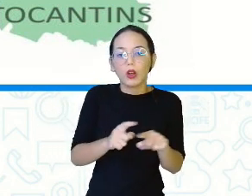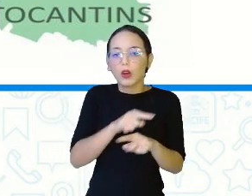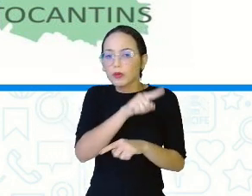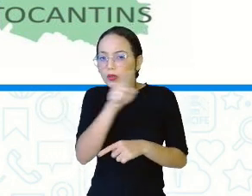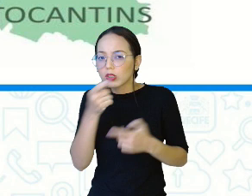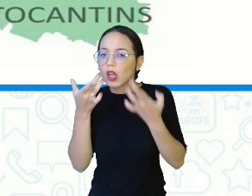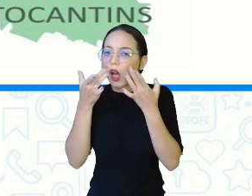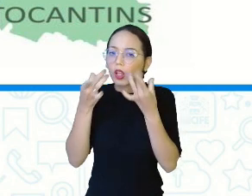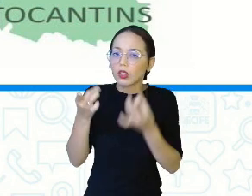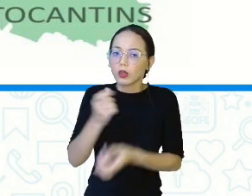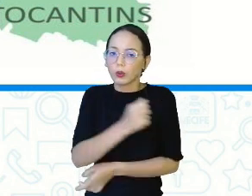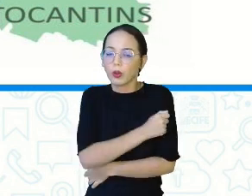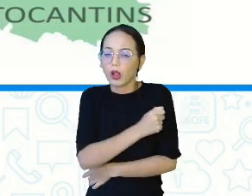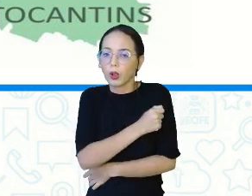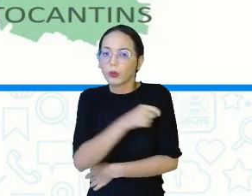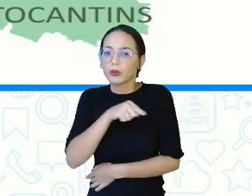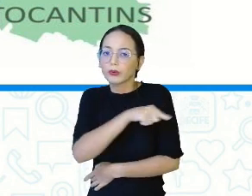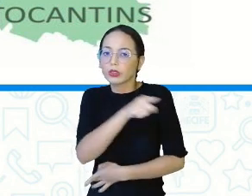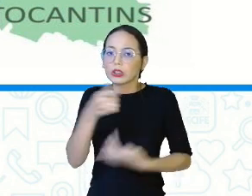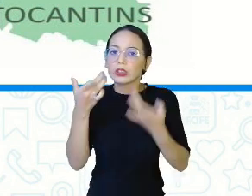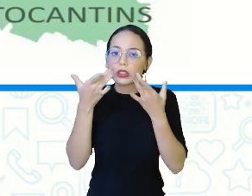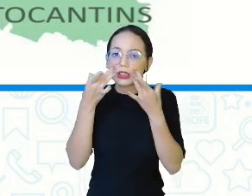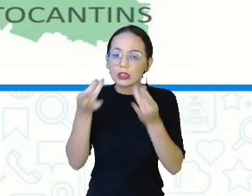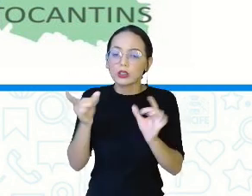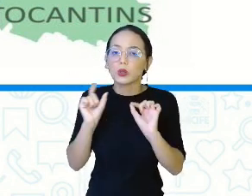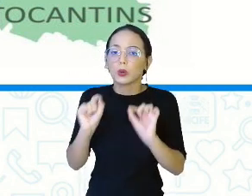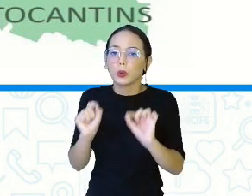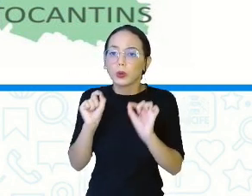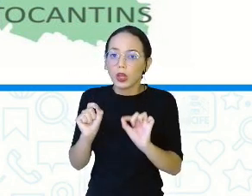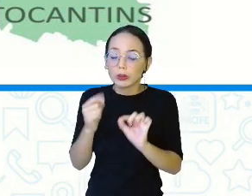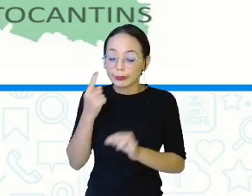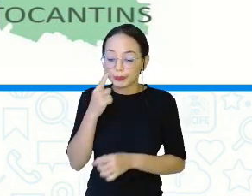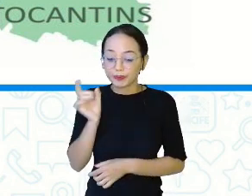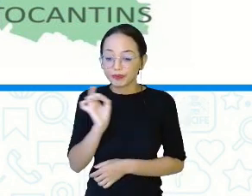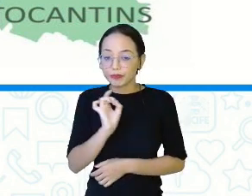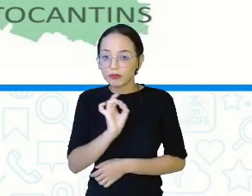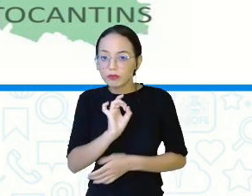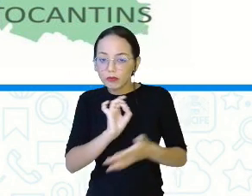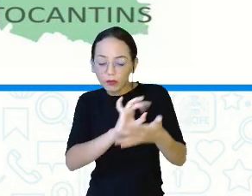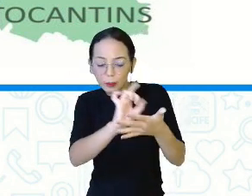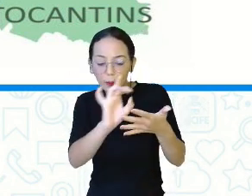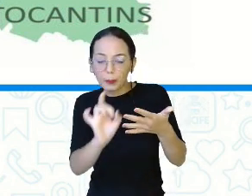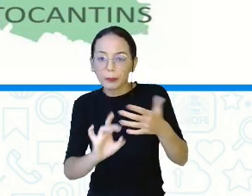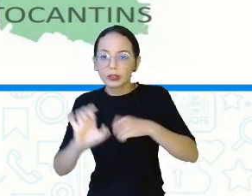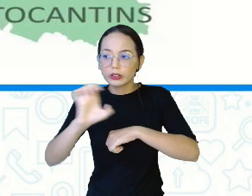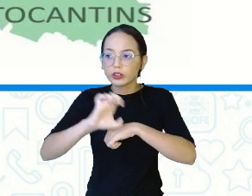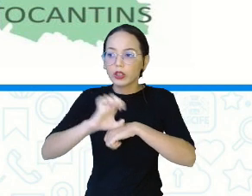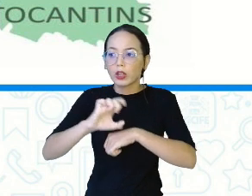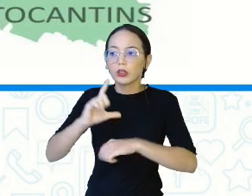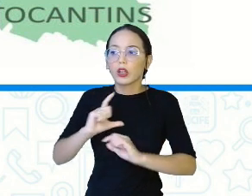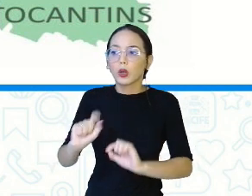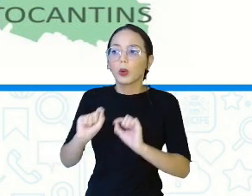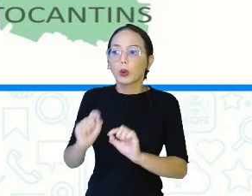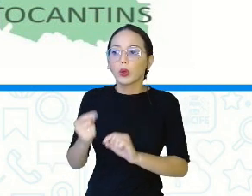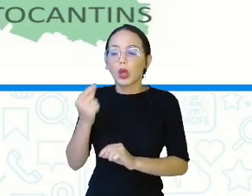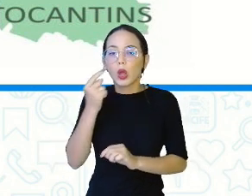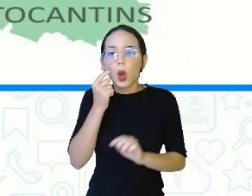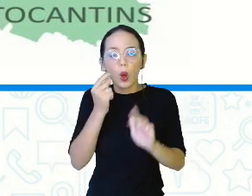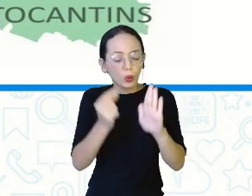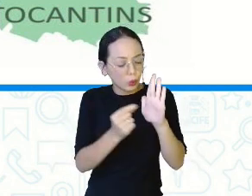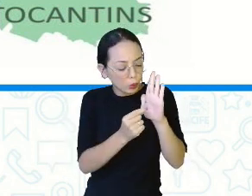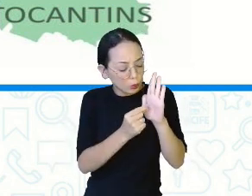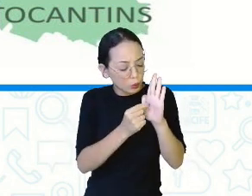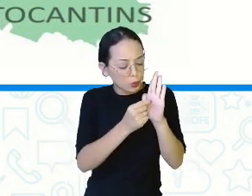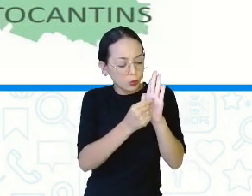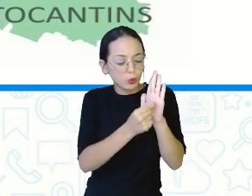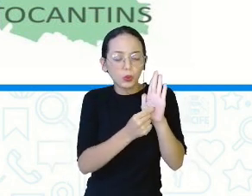que eu sei, você está prestando atenção que em cada estado tem um símbolozinho, uma bolinha preta com um círculo ao